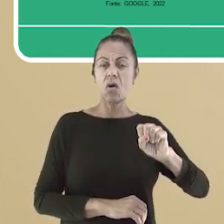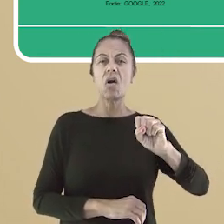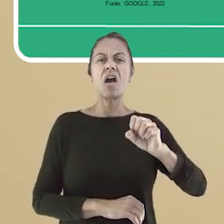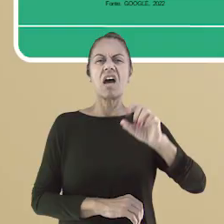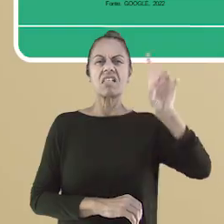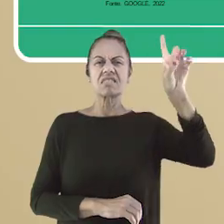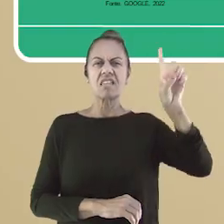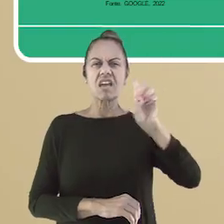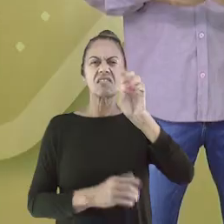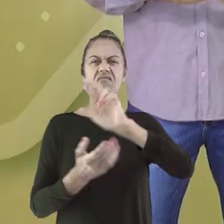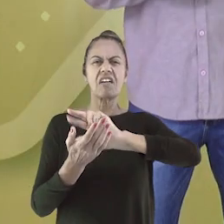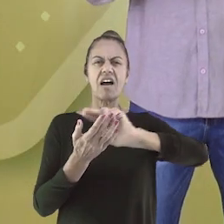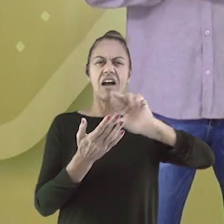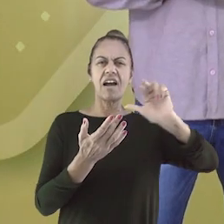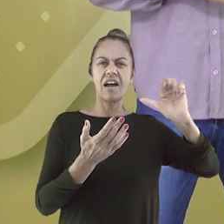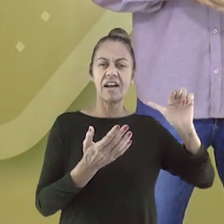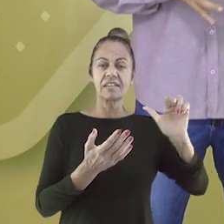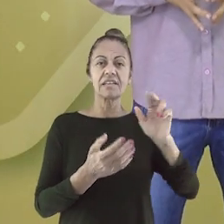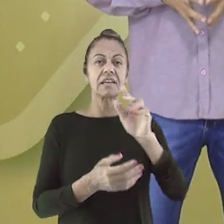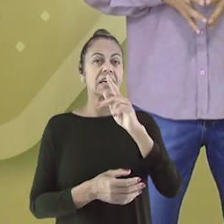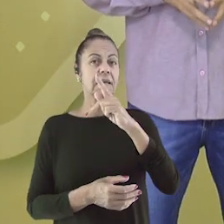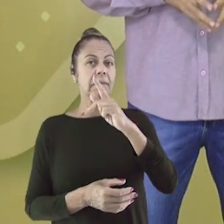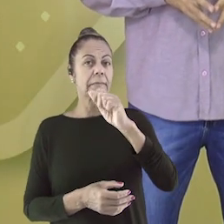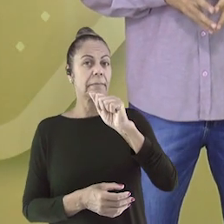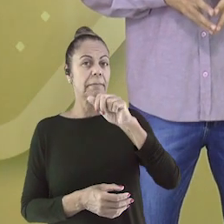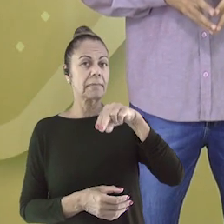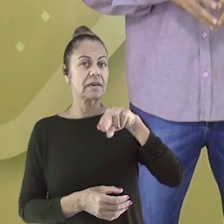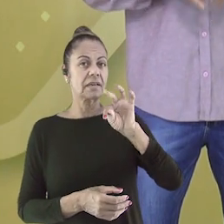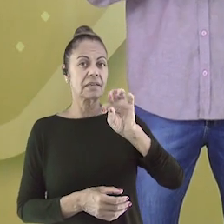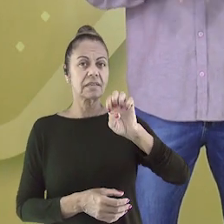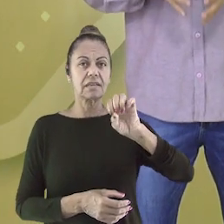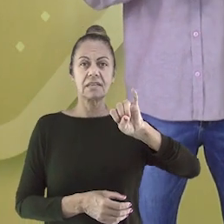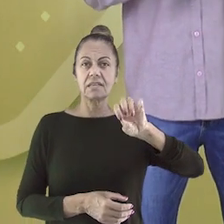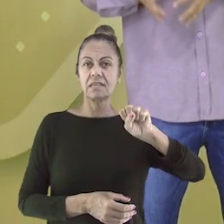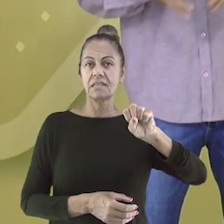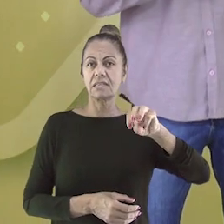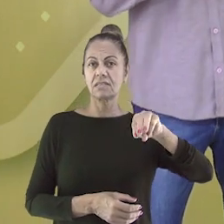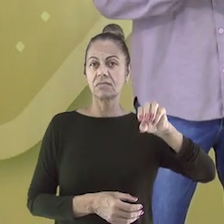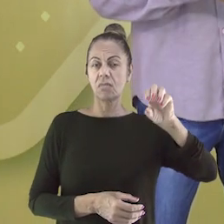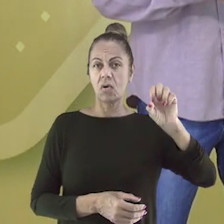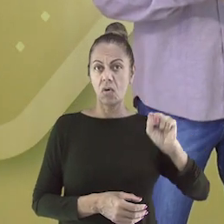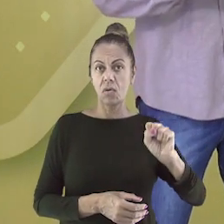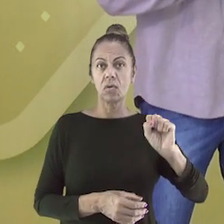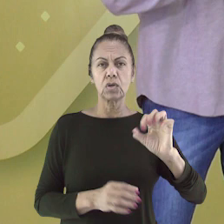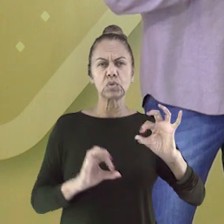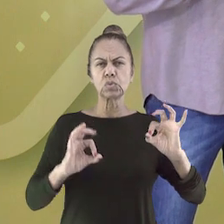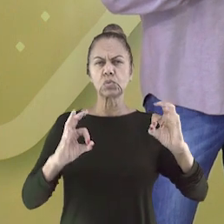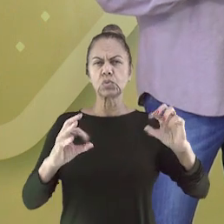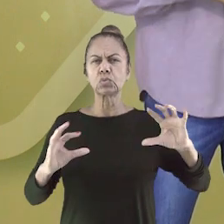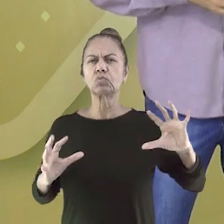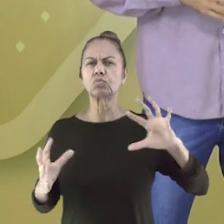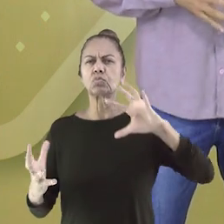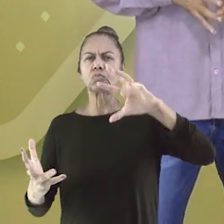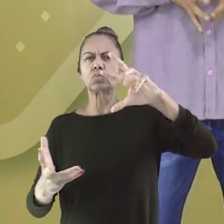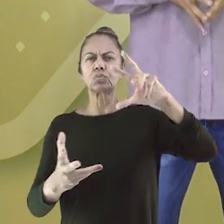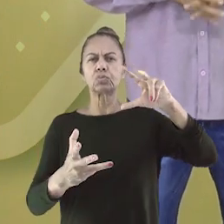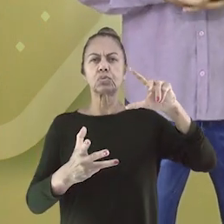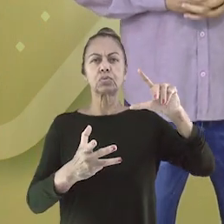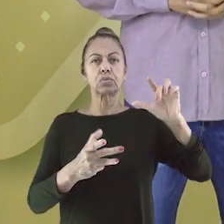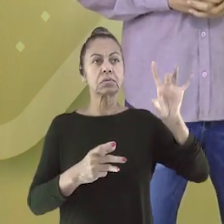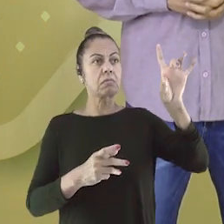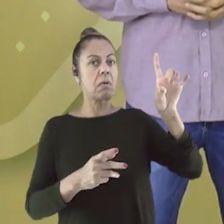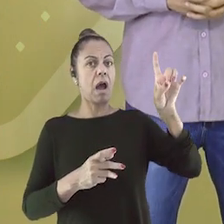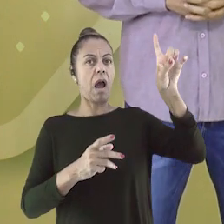em vários deuses. E há também o panteísmo, que é a crença de que tudo o que existe faz parte de um grande Deus,